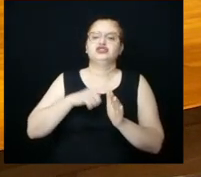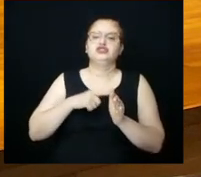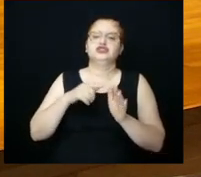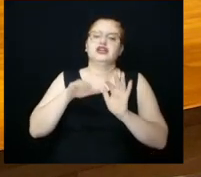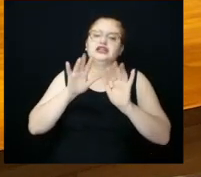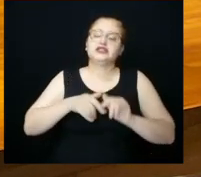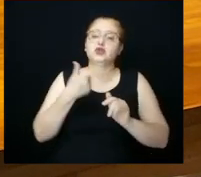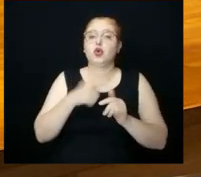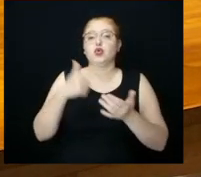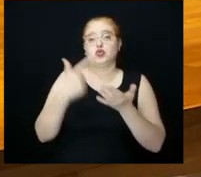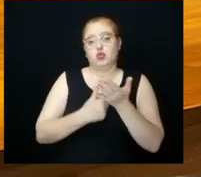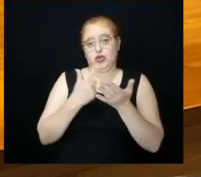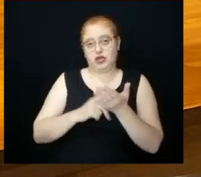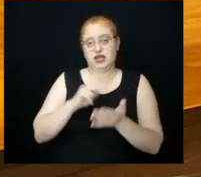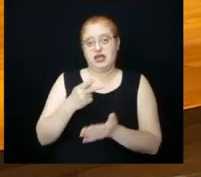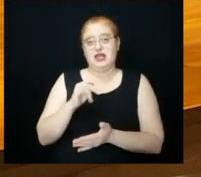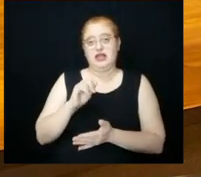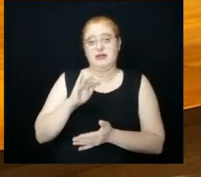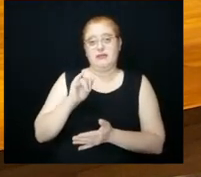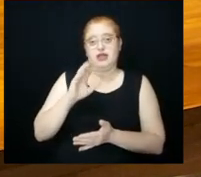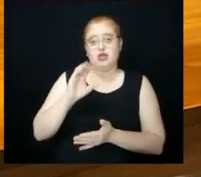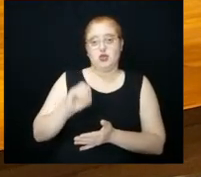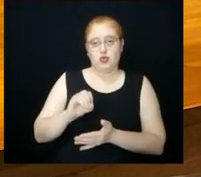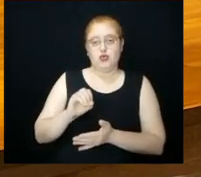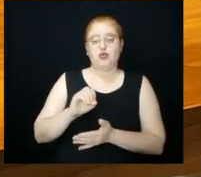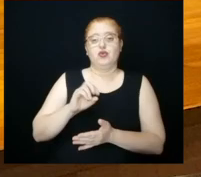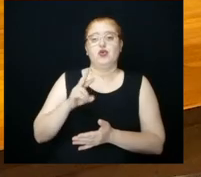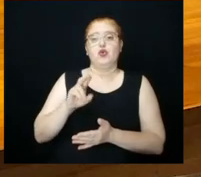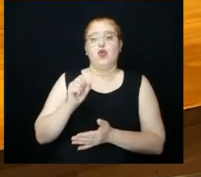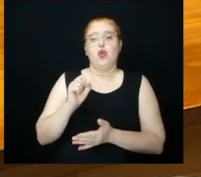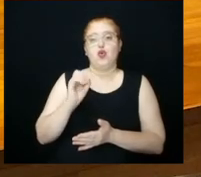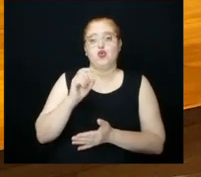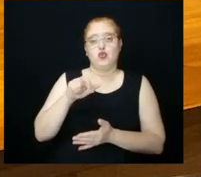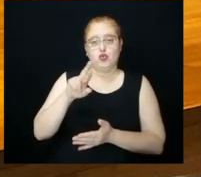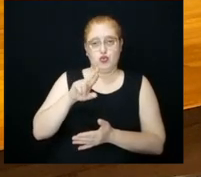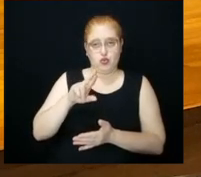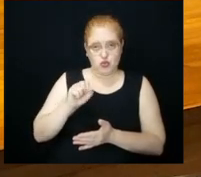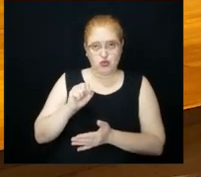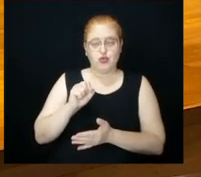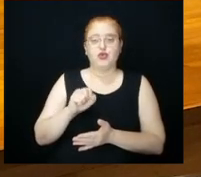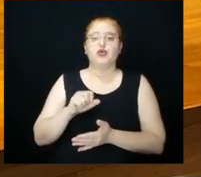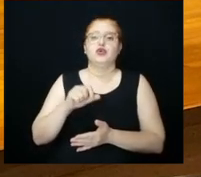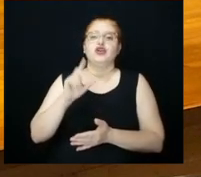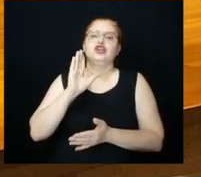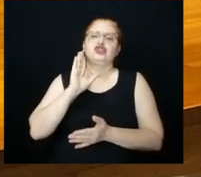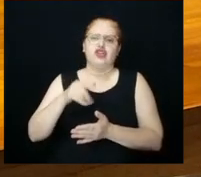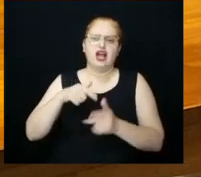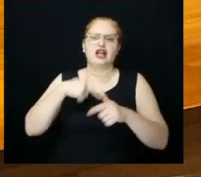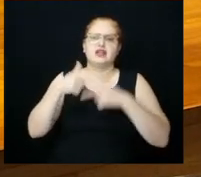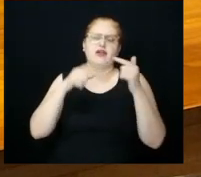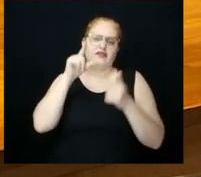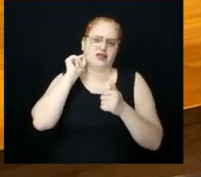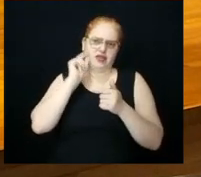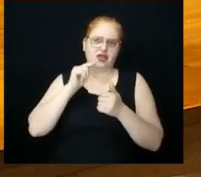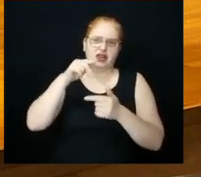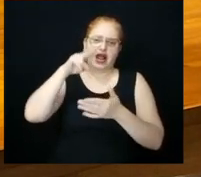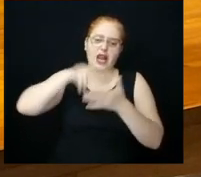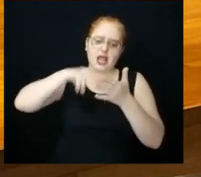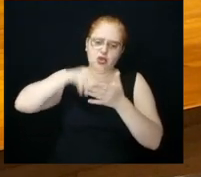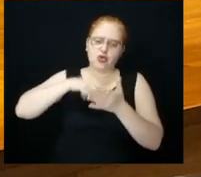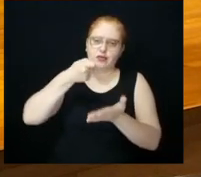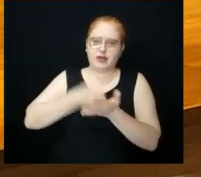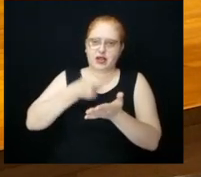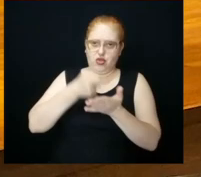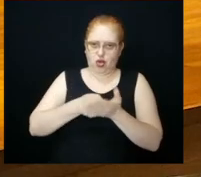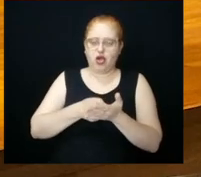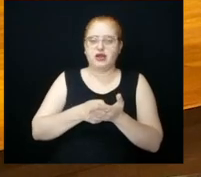um livro que, inclusive, já foi trabalhado no vestibular, né? Já foi leitura obrigatória e tal, que é um livro